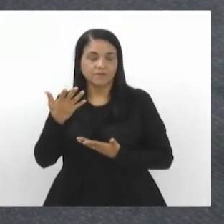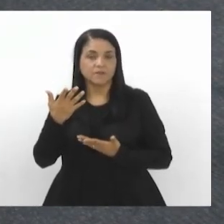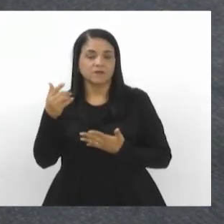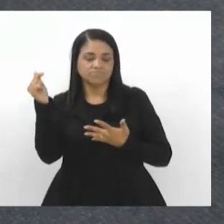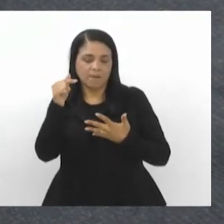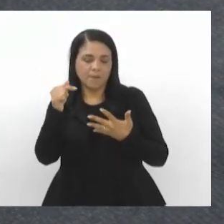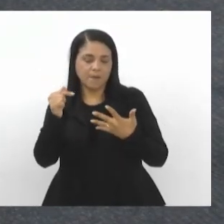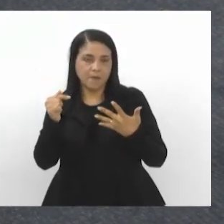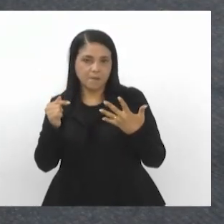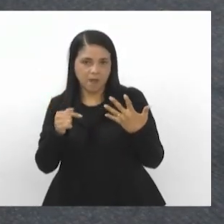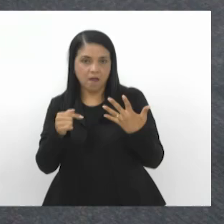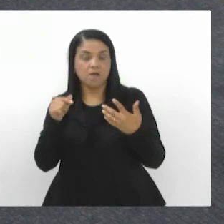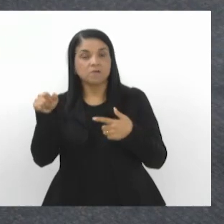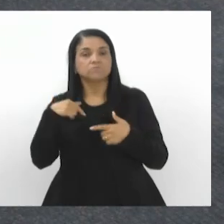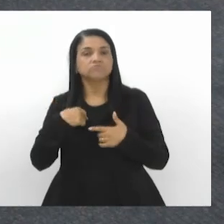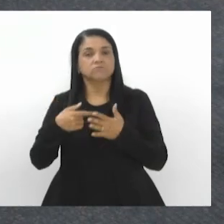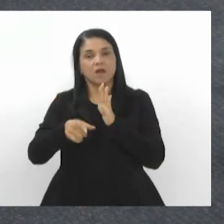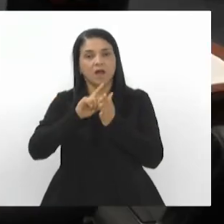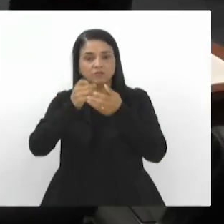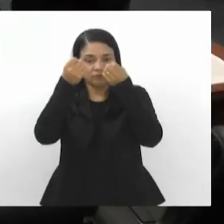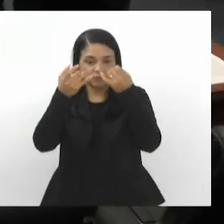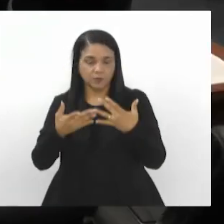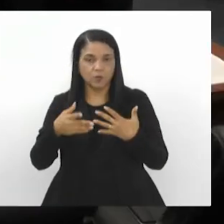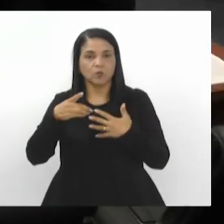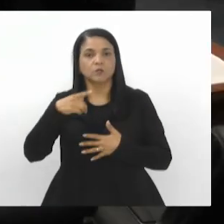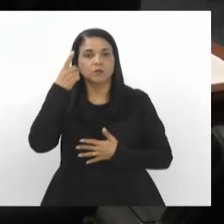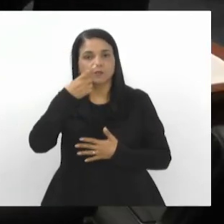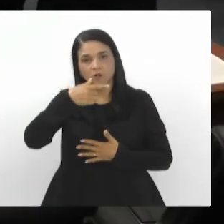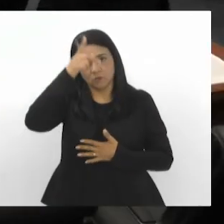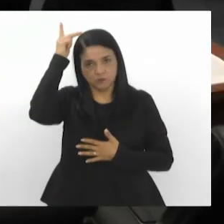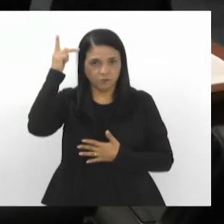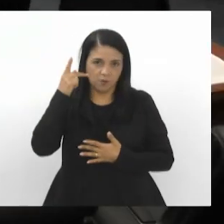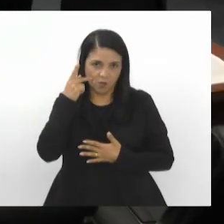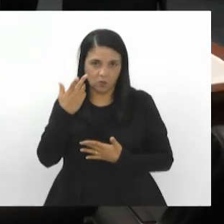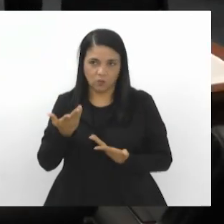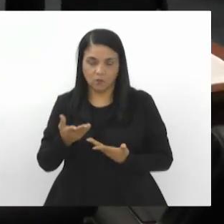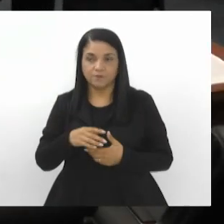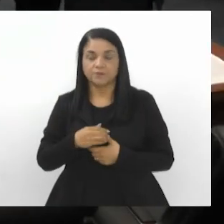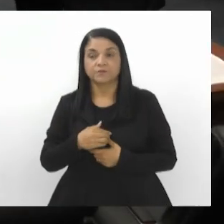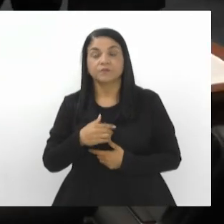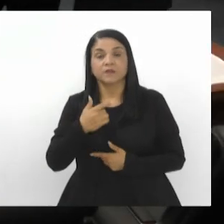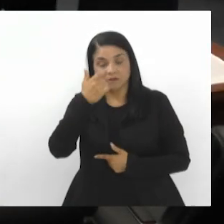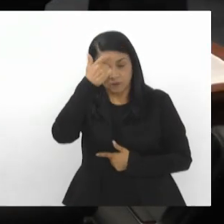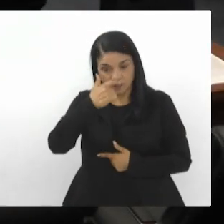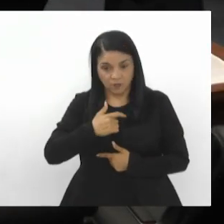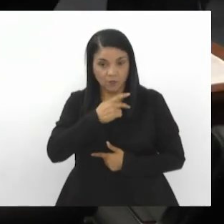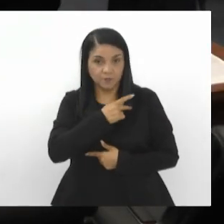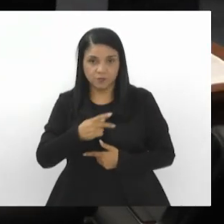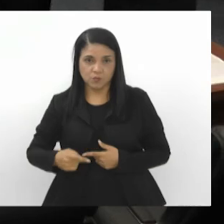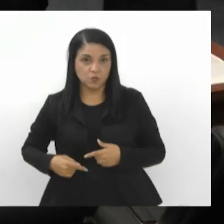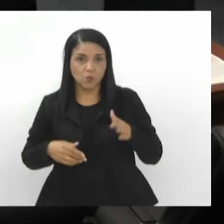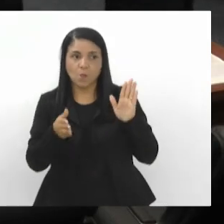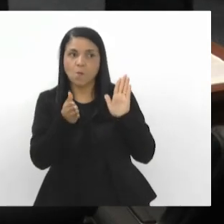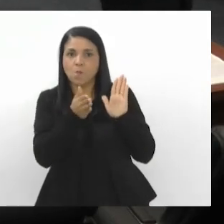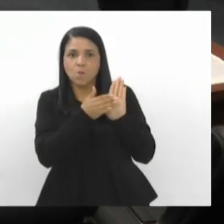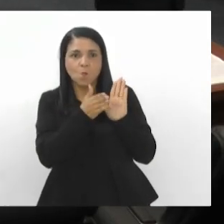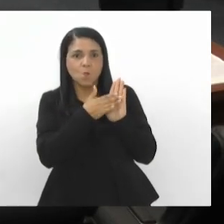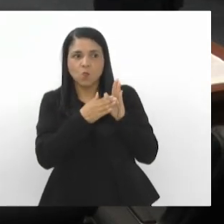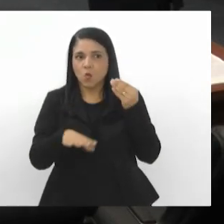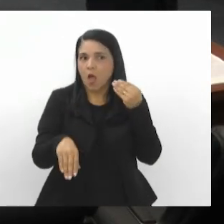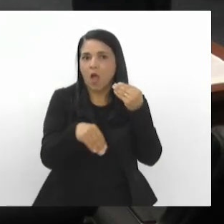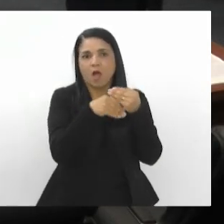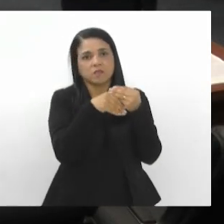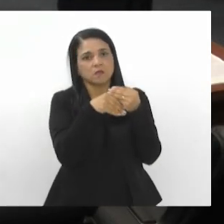questionamentos apresentados pelo deputado Luiz Paulo. Presidente, eu não estou propondo a